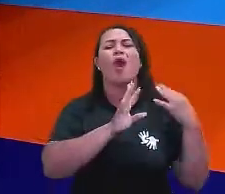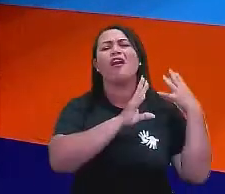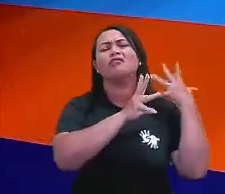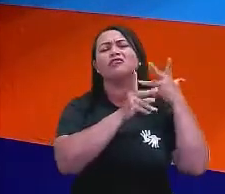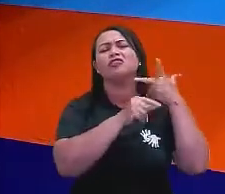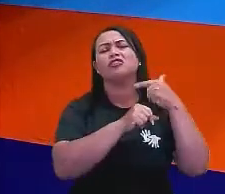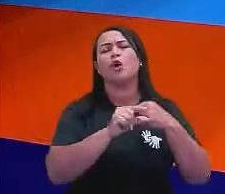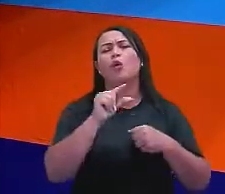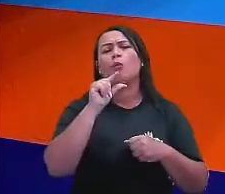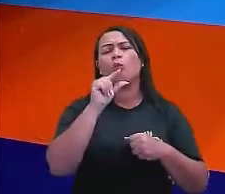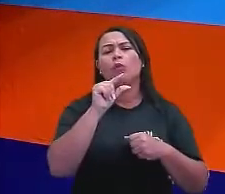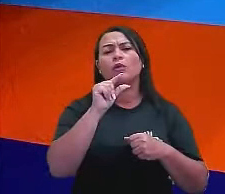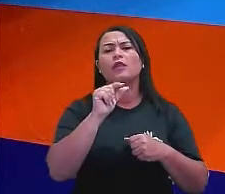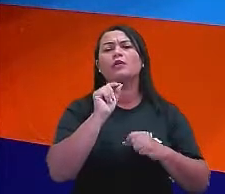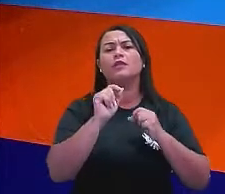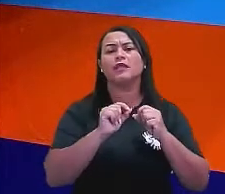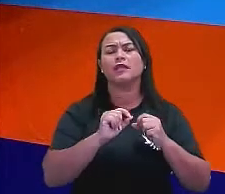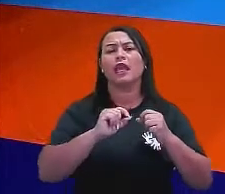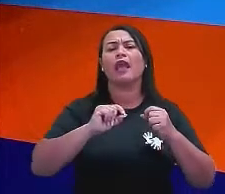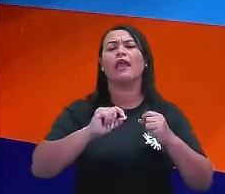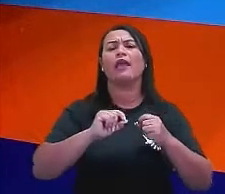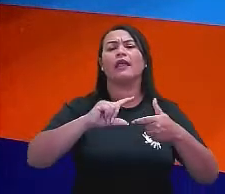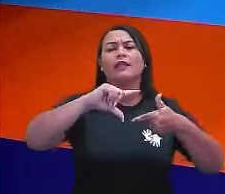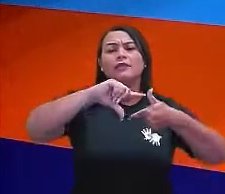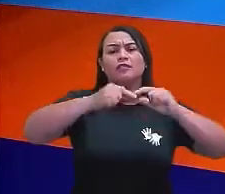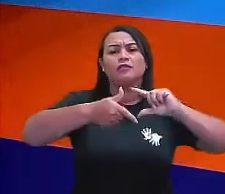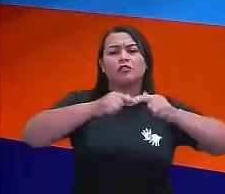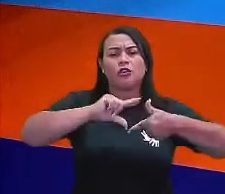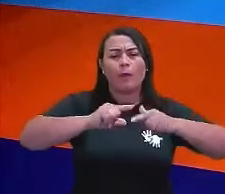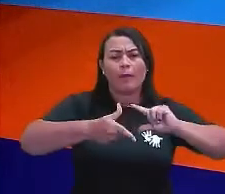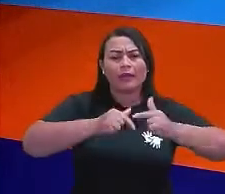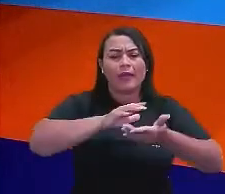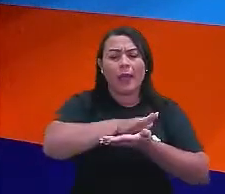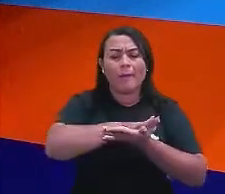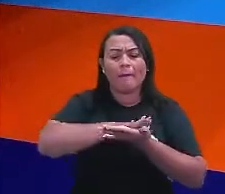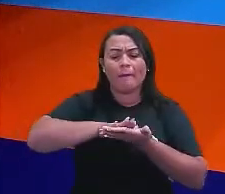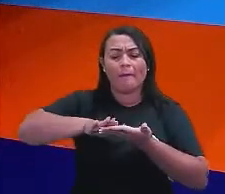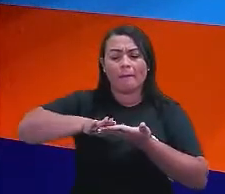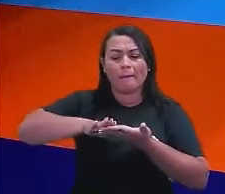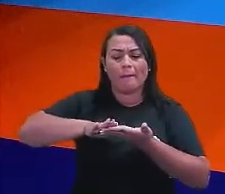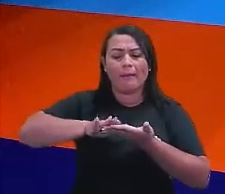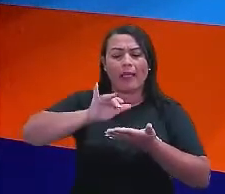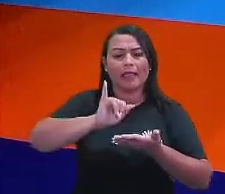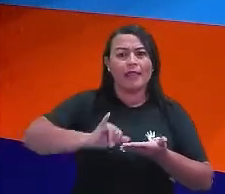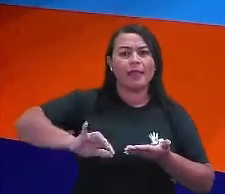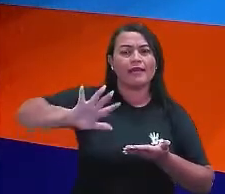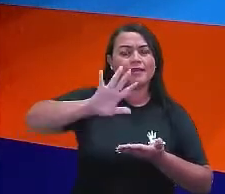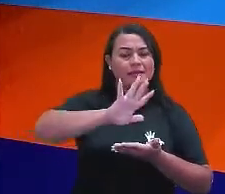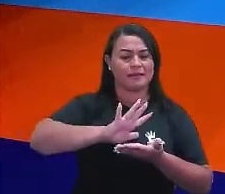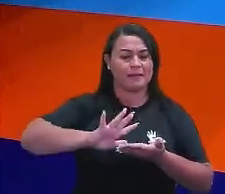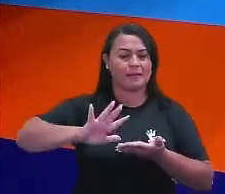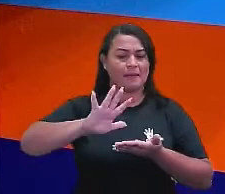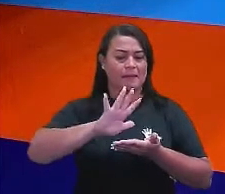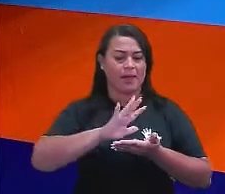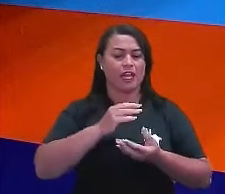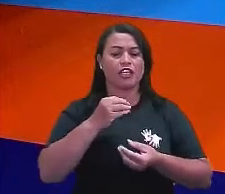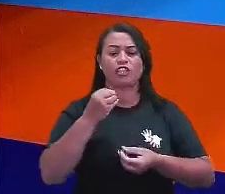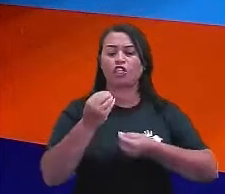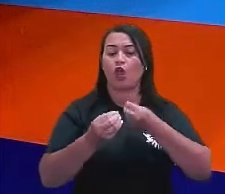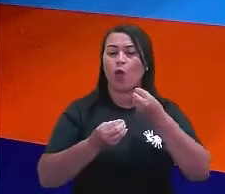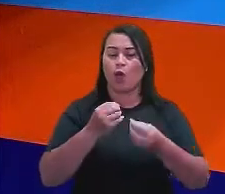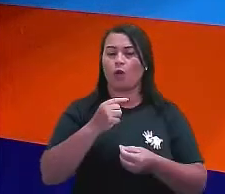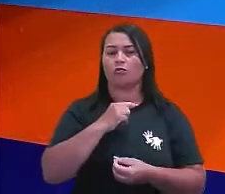um pouquinho das figuras geométricas planas, tá? Que são as formas planas, elas são representadas a partir de